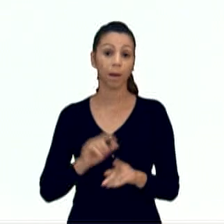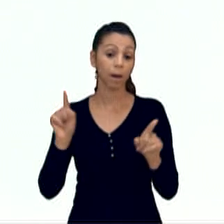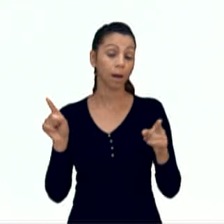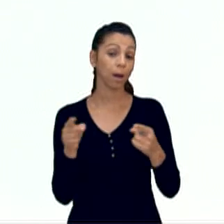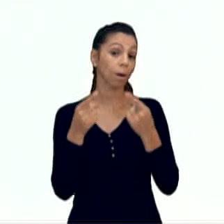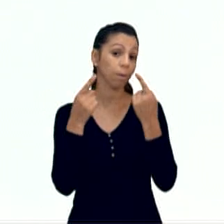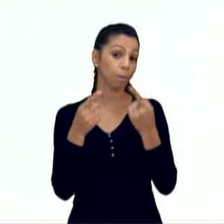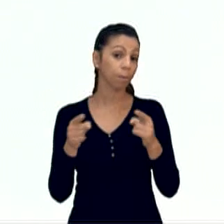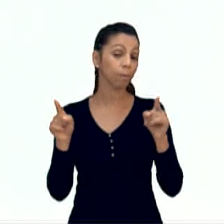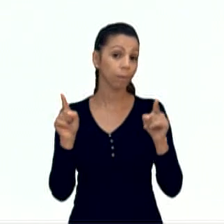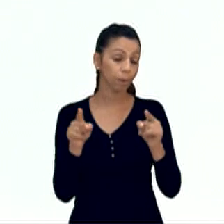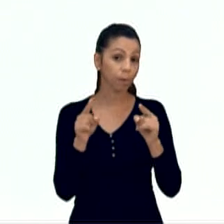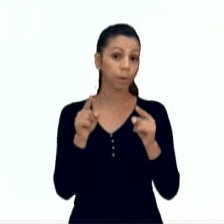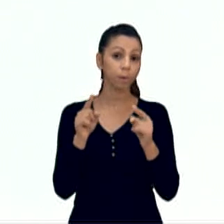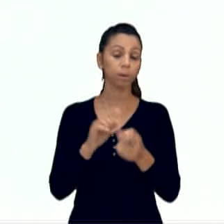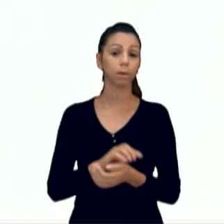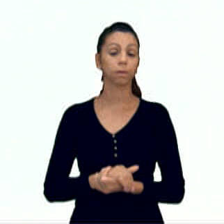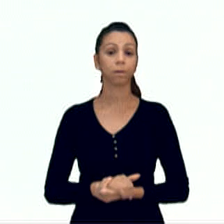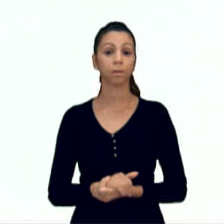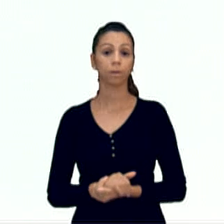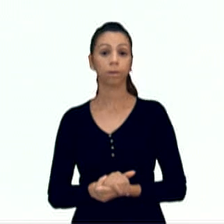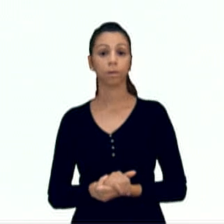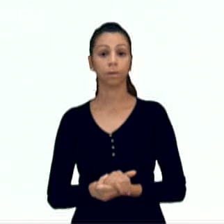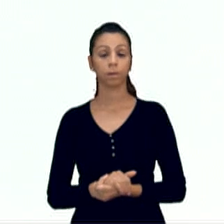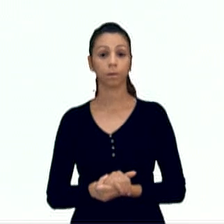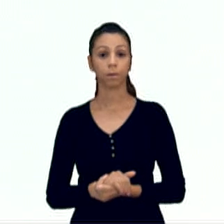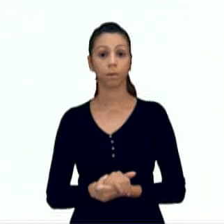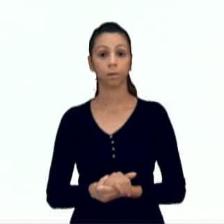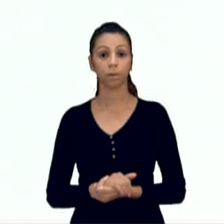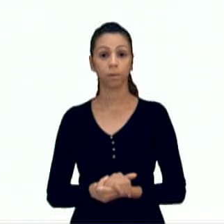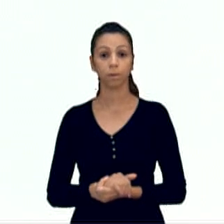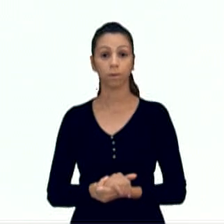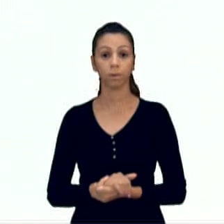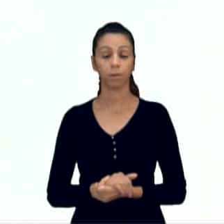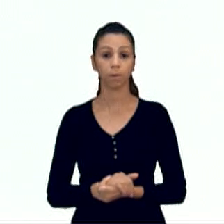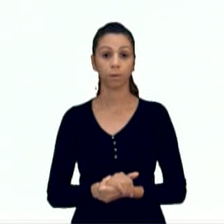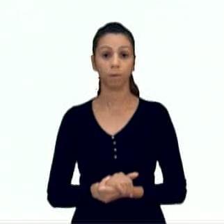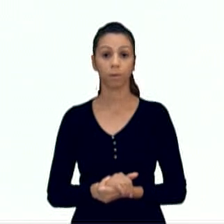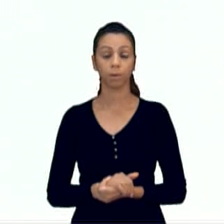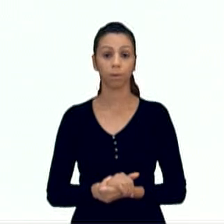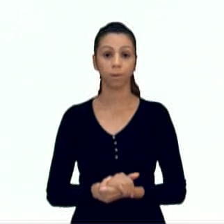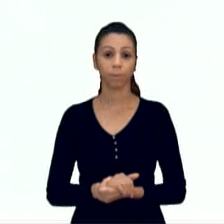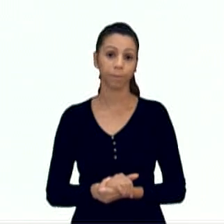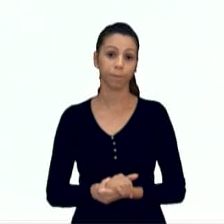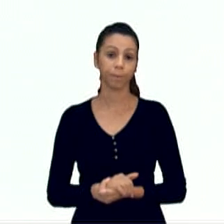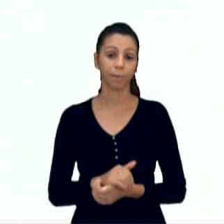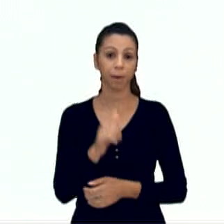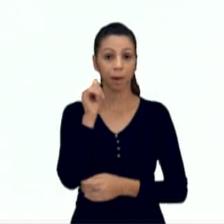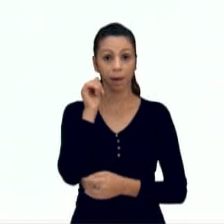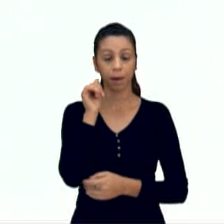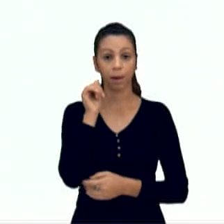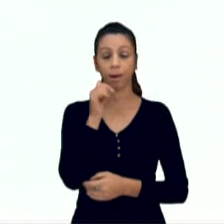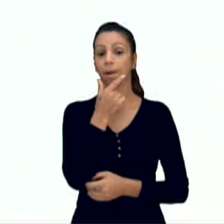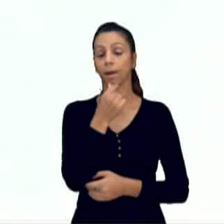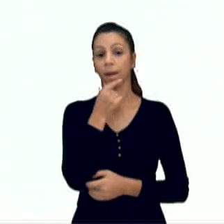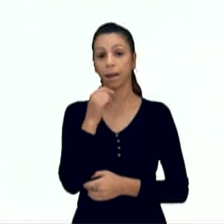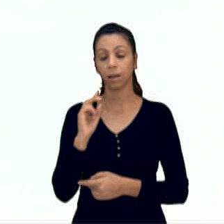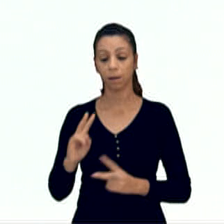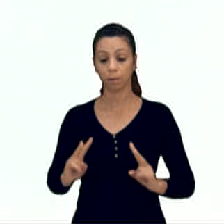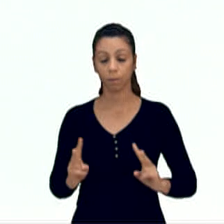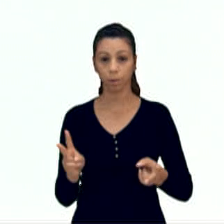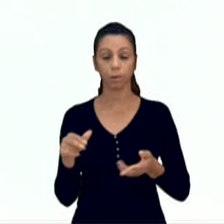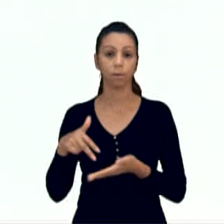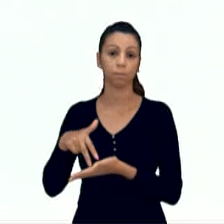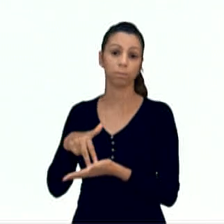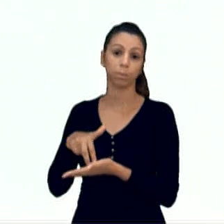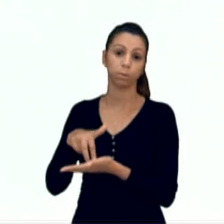Phil Collins, Another Day in Paradise. Então aqui ó, nós temos, ele caminha, continua caminhando, sem,